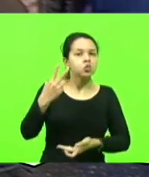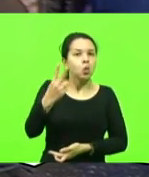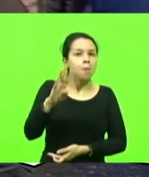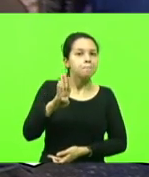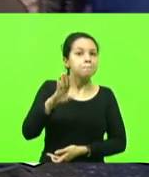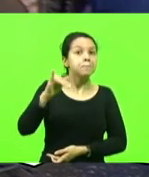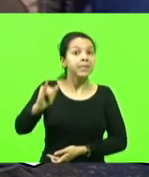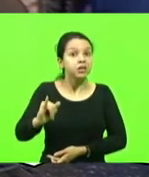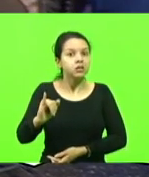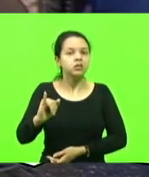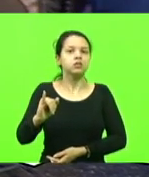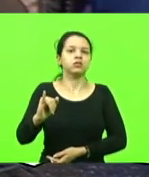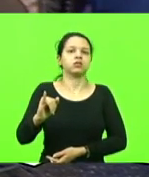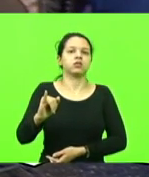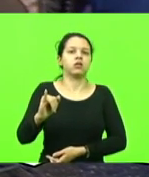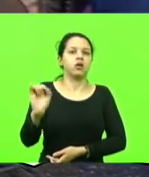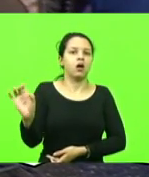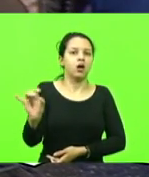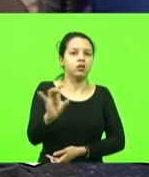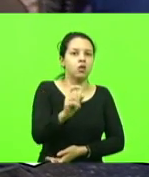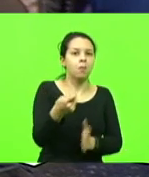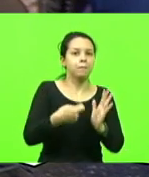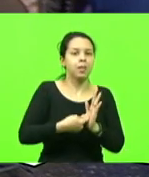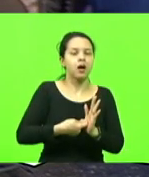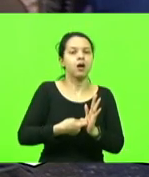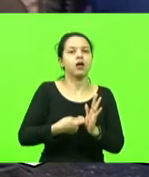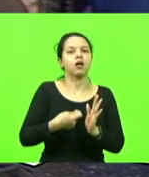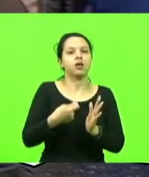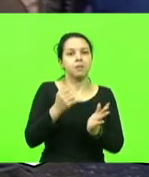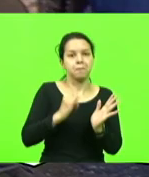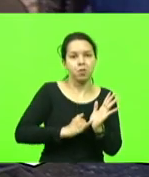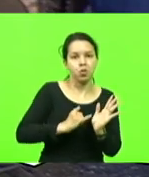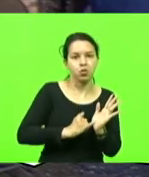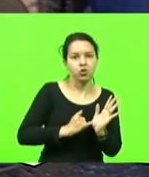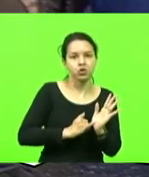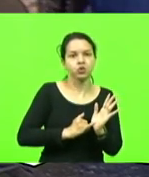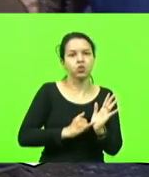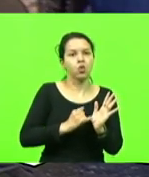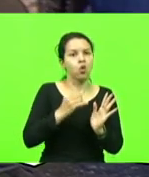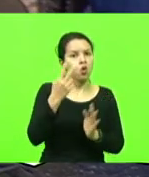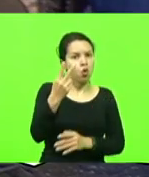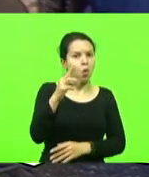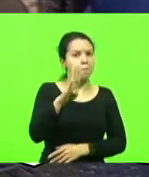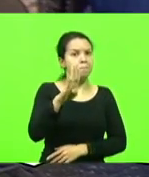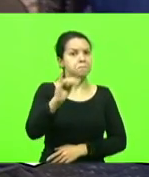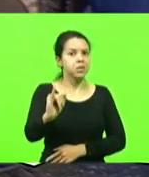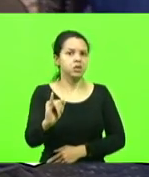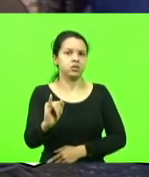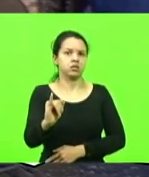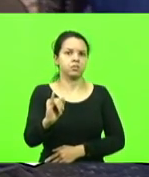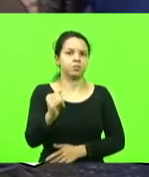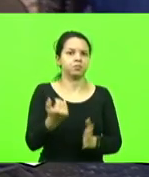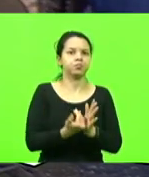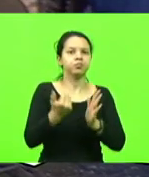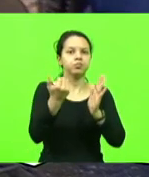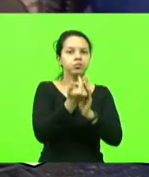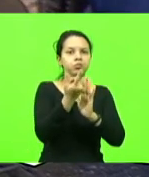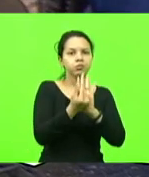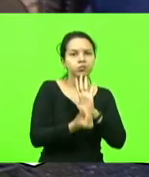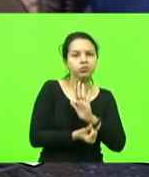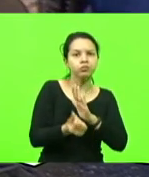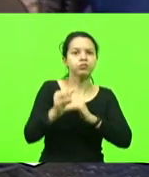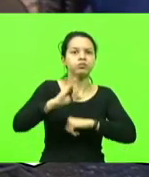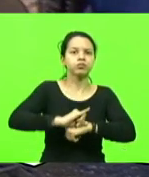de impostos. 2 bi. Isso é mais do que o orçamento da capital do Estado. Para não termos